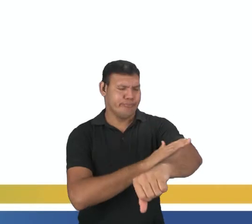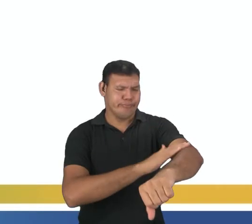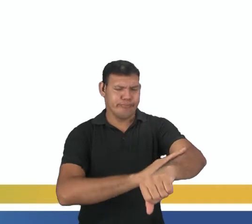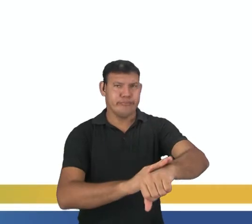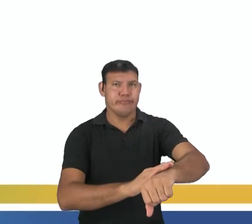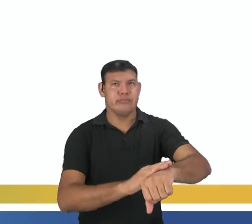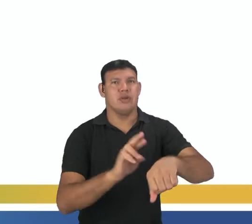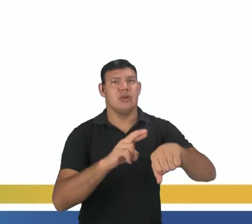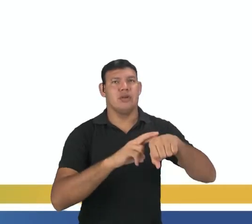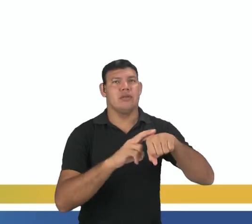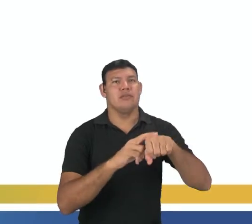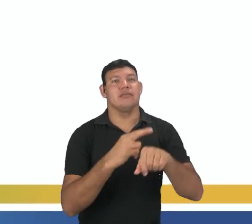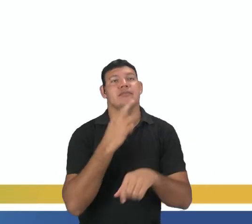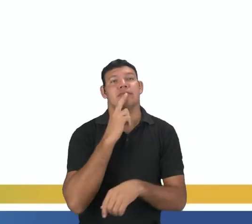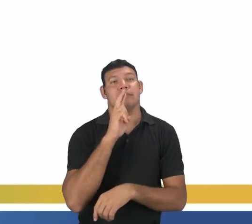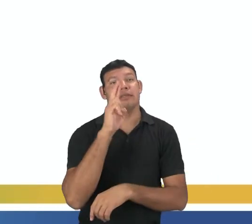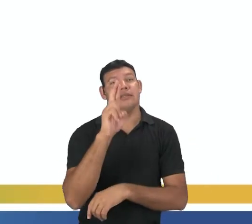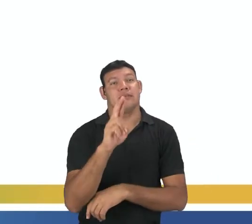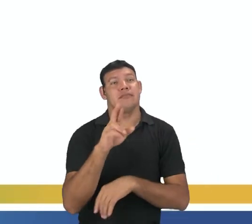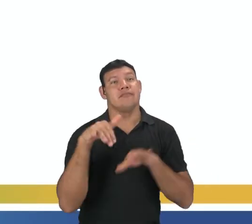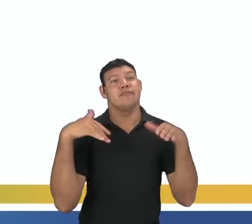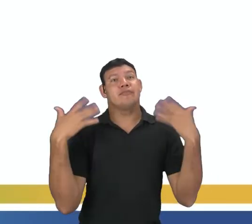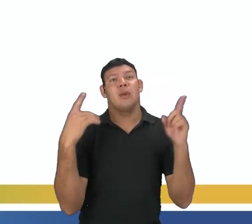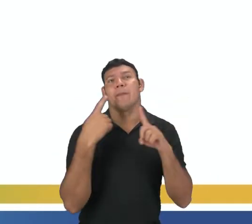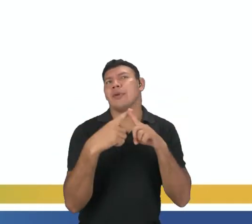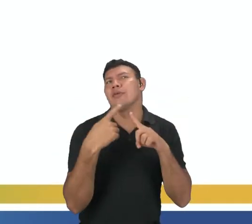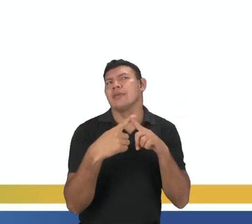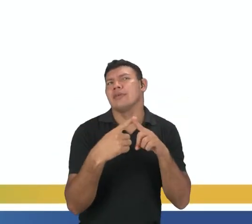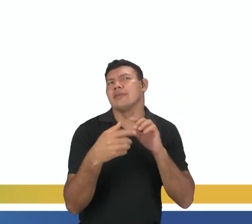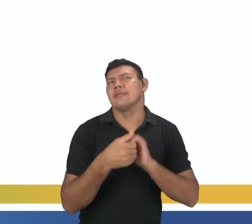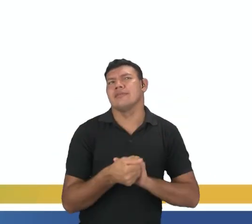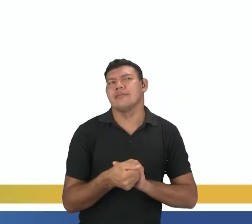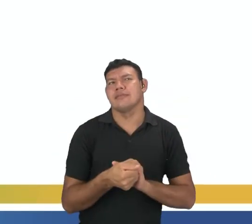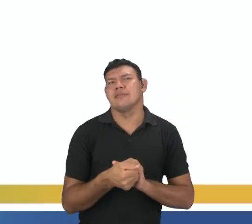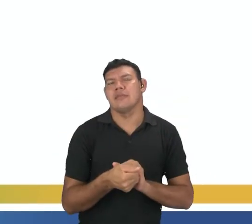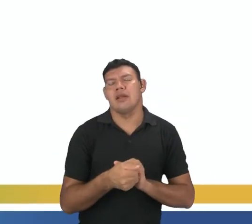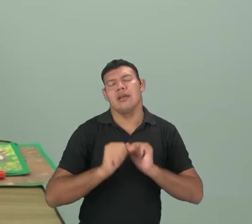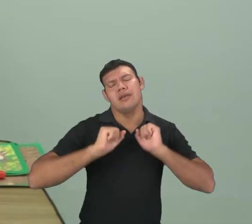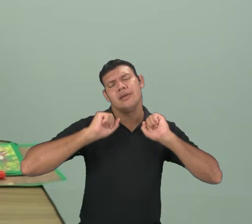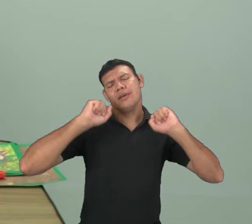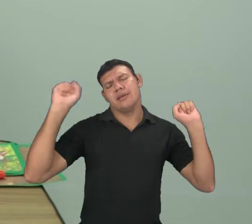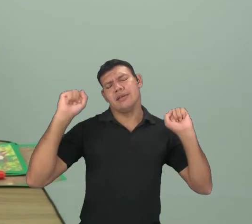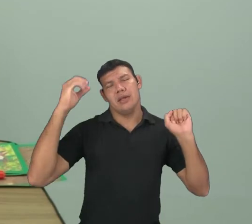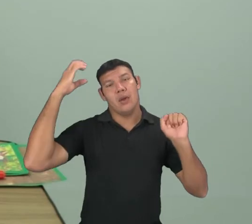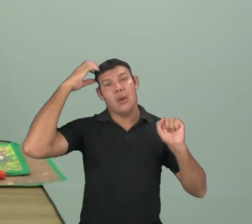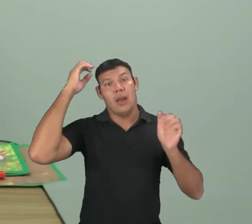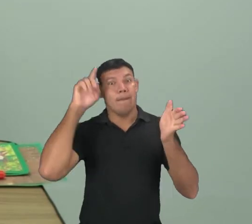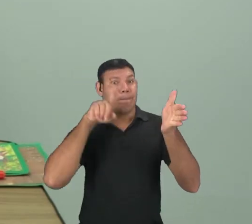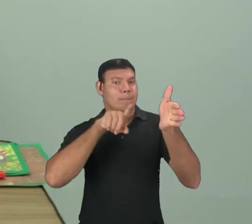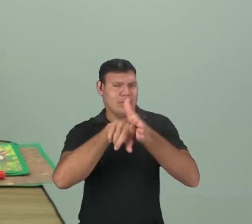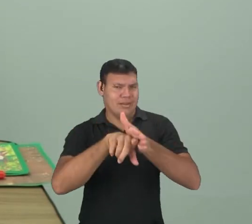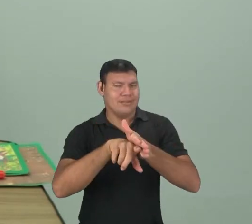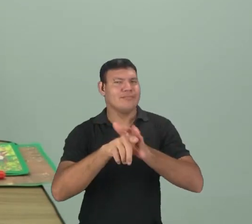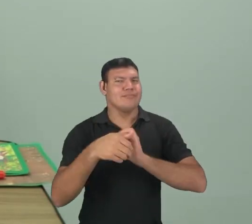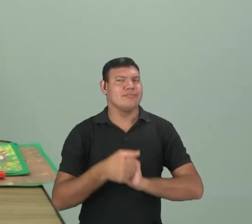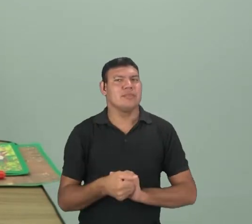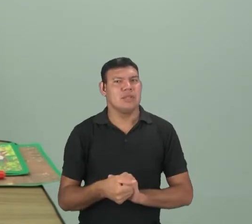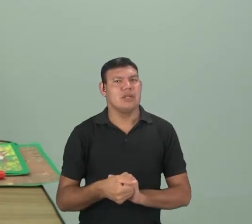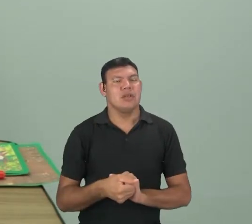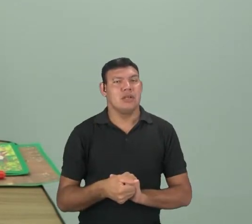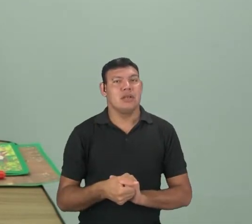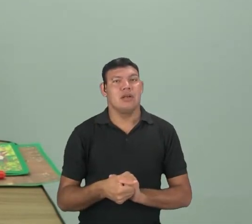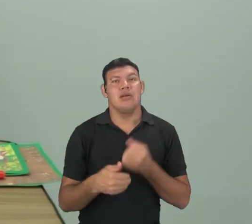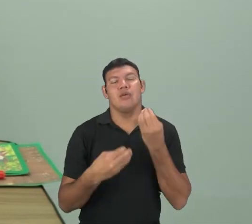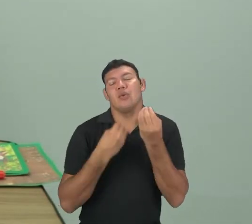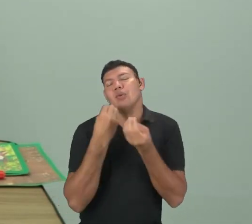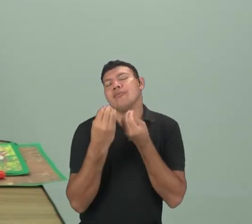Muito bem, só pode ser esse nosso gabarito. Por quê? Quando ela acordou, que a rainha perguntou como que